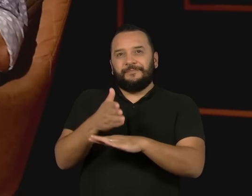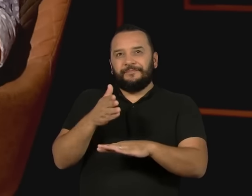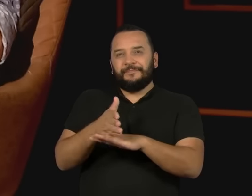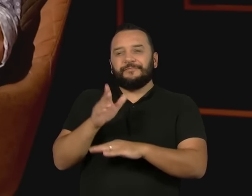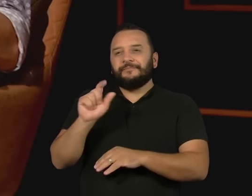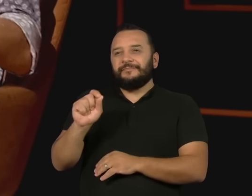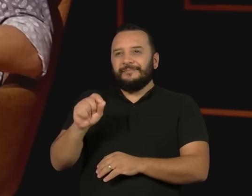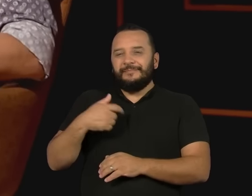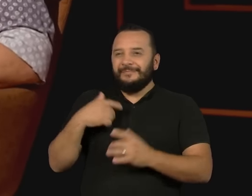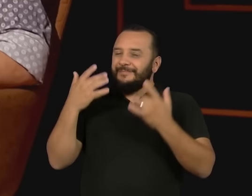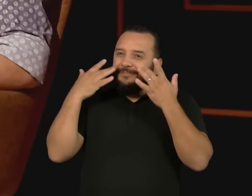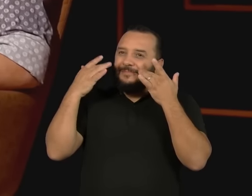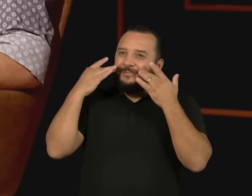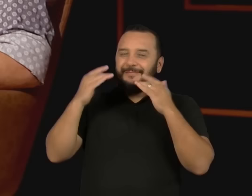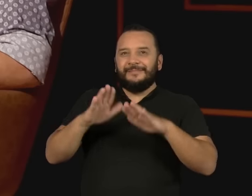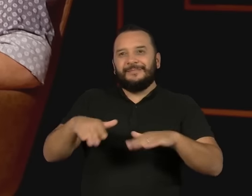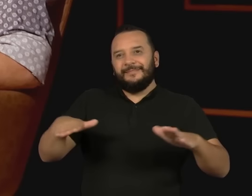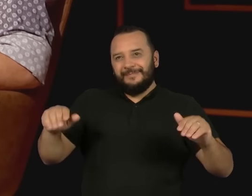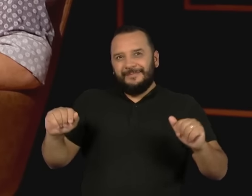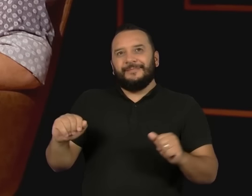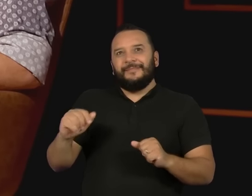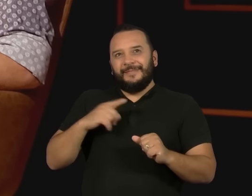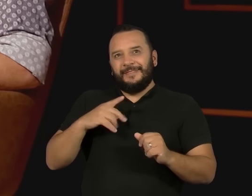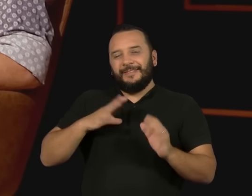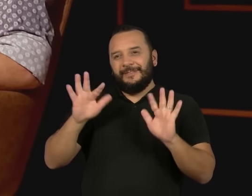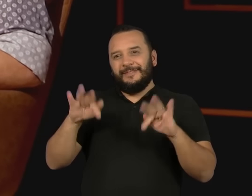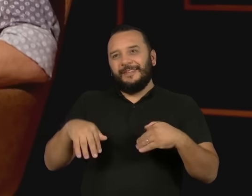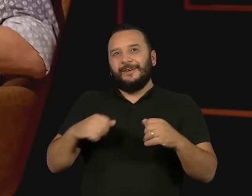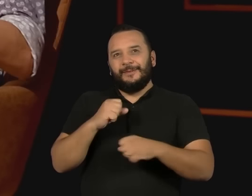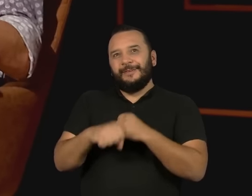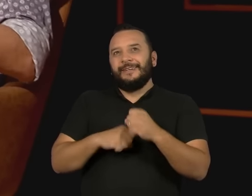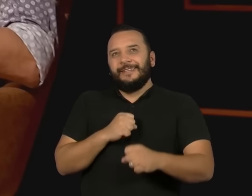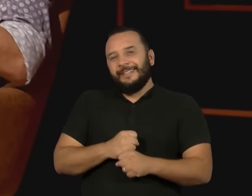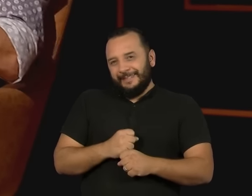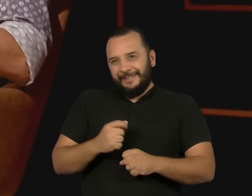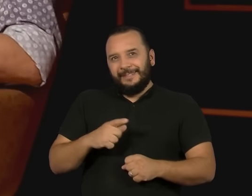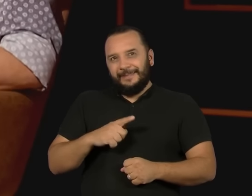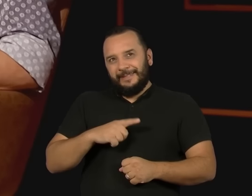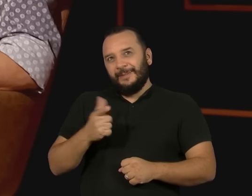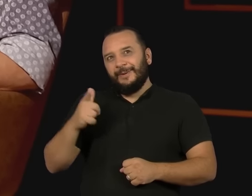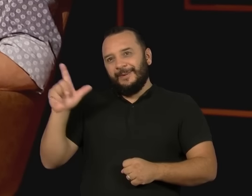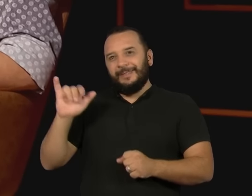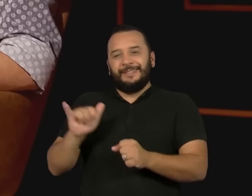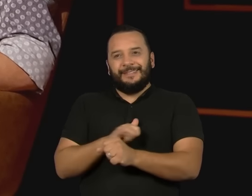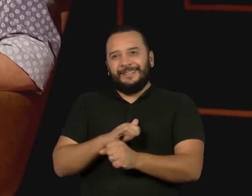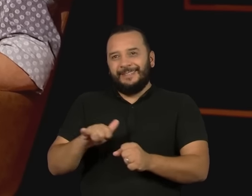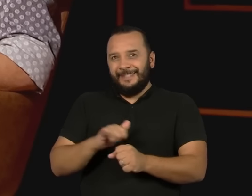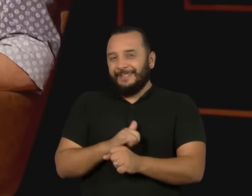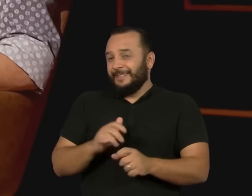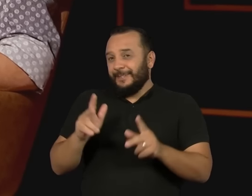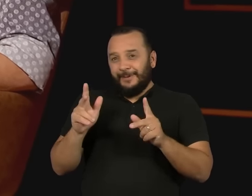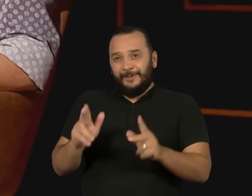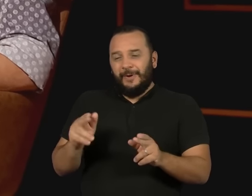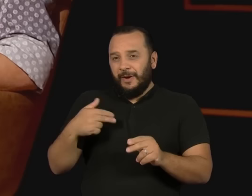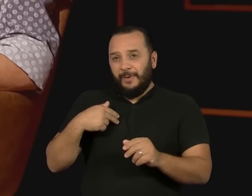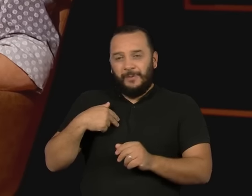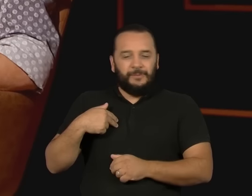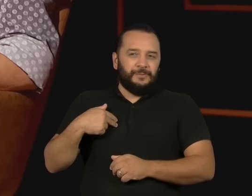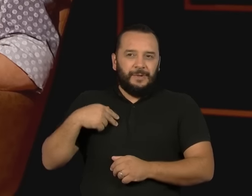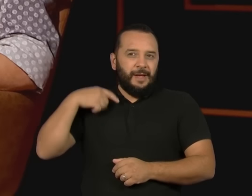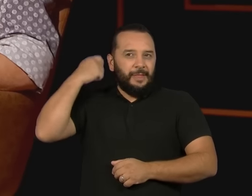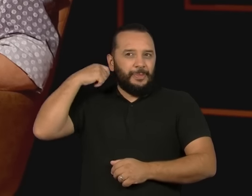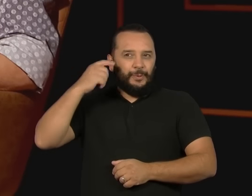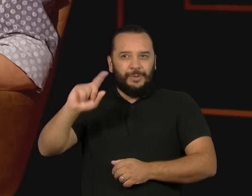participado das peças infantis do final do ano, de várias outras formas, não exatamente como ator e tal. Então,